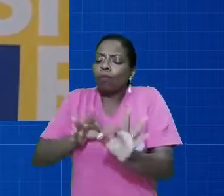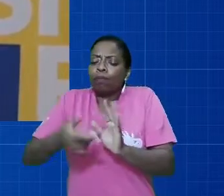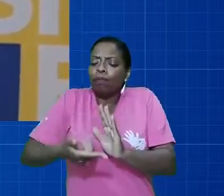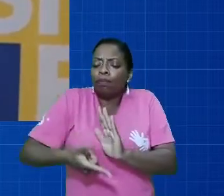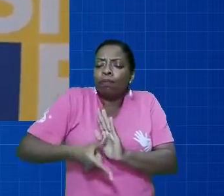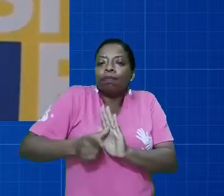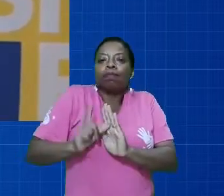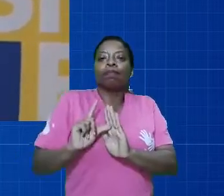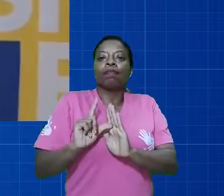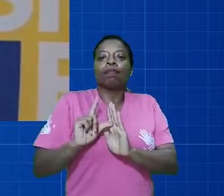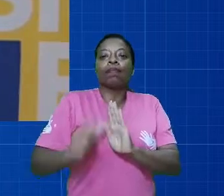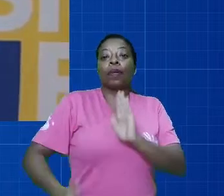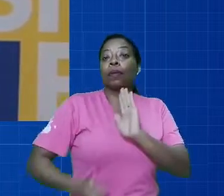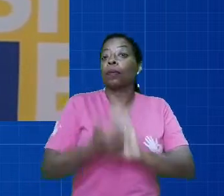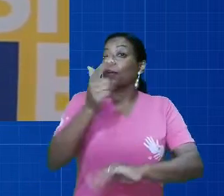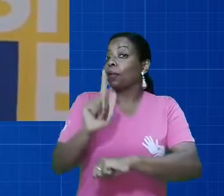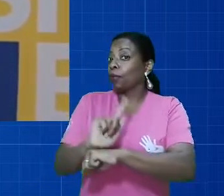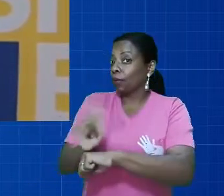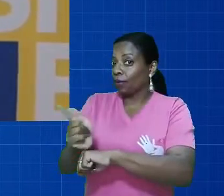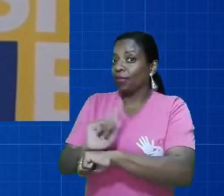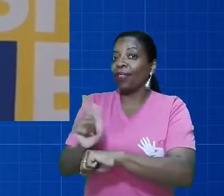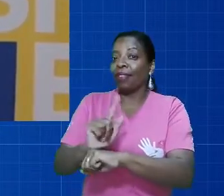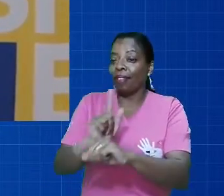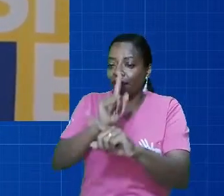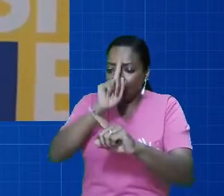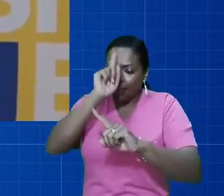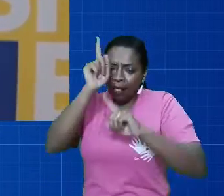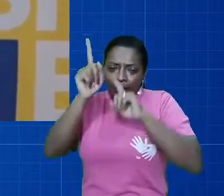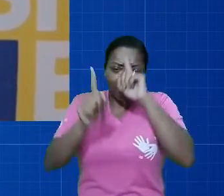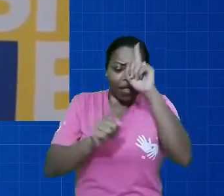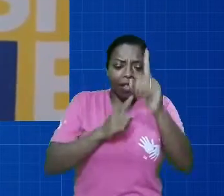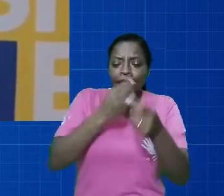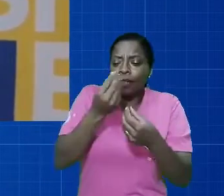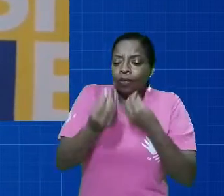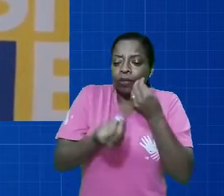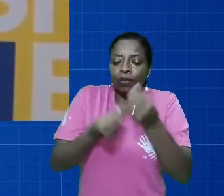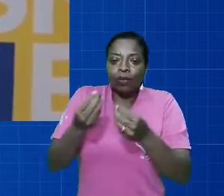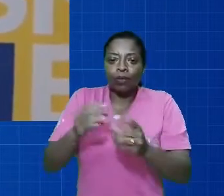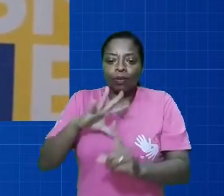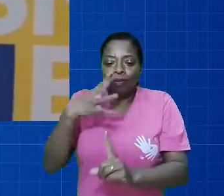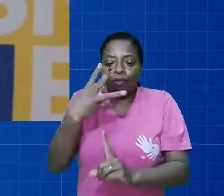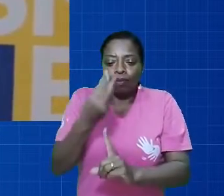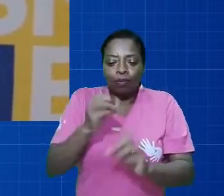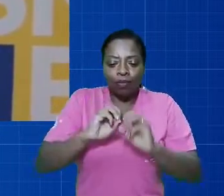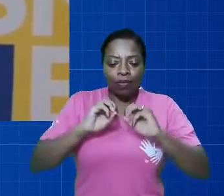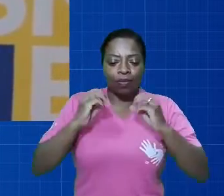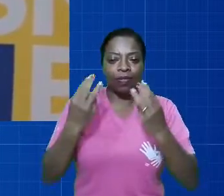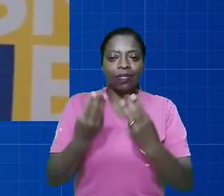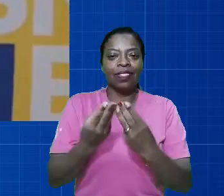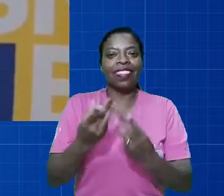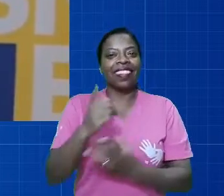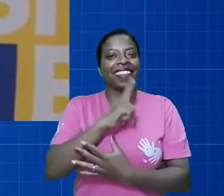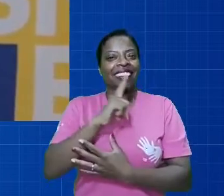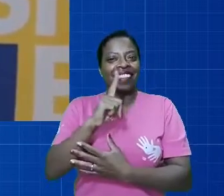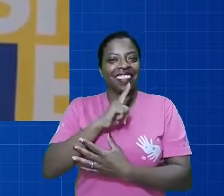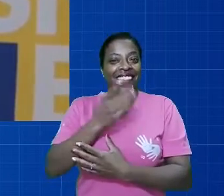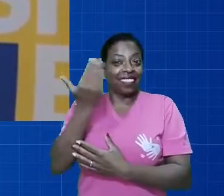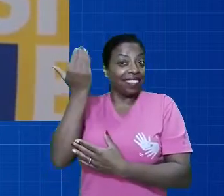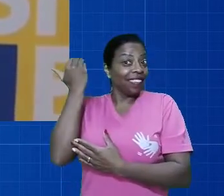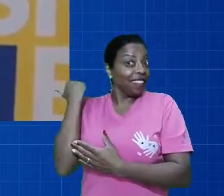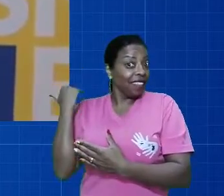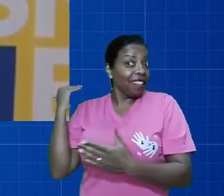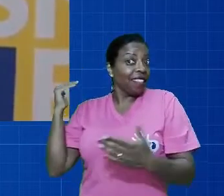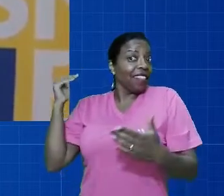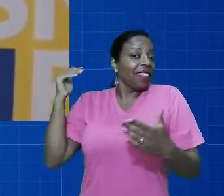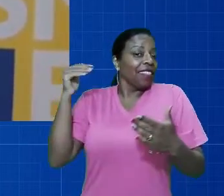concebido, o primeiro gestor que possibilitou através dessa ideia do que os professores de arte viam de interessante para aquele momento, para aquela